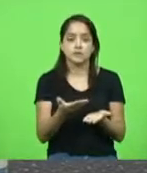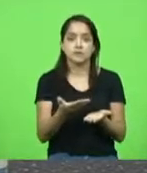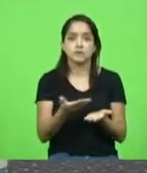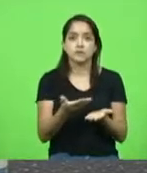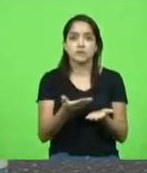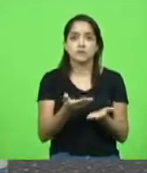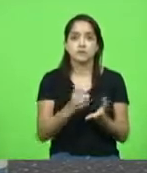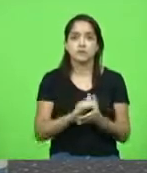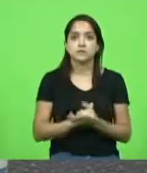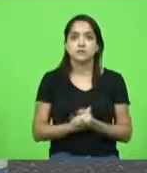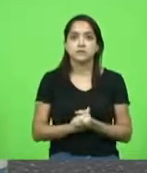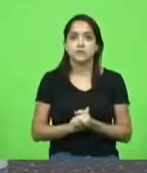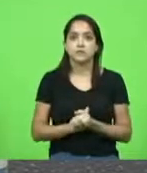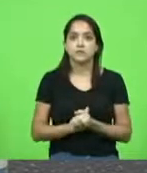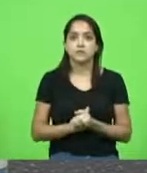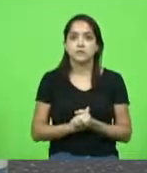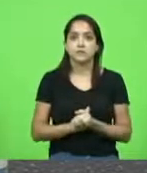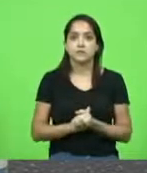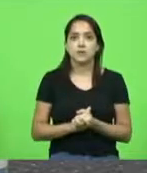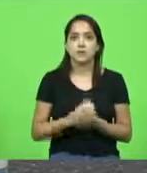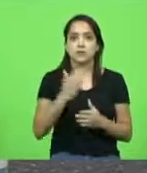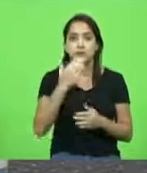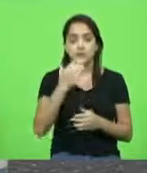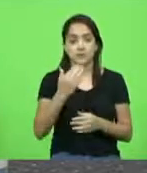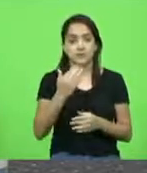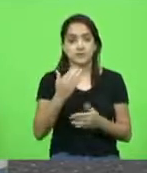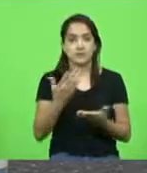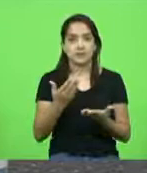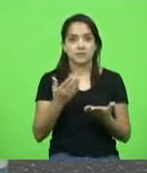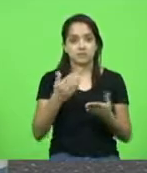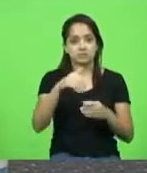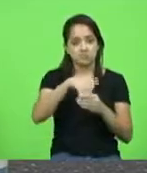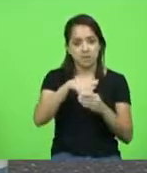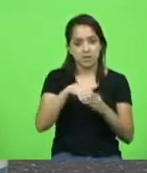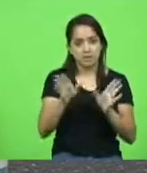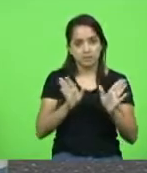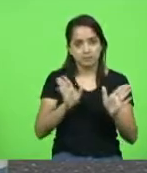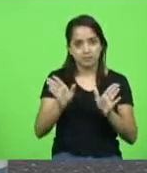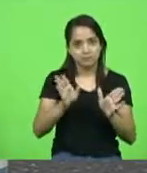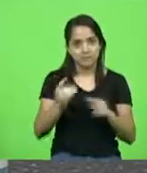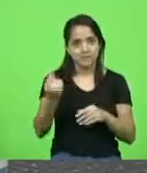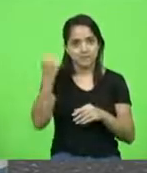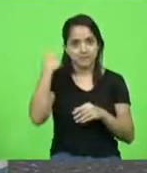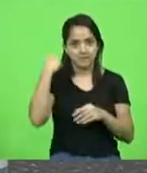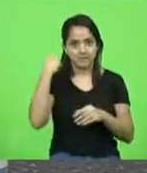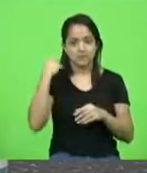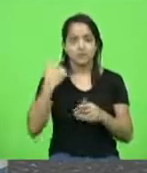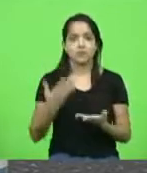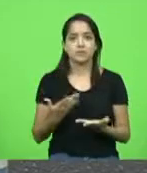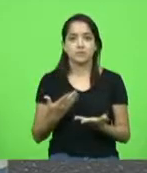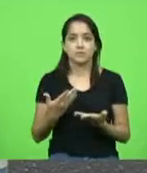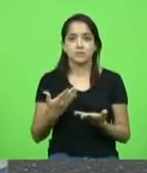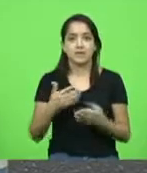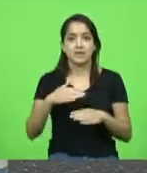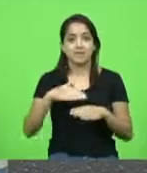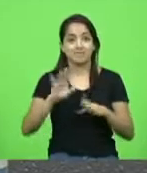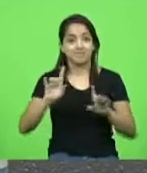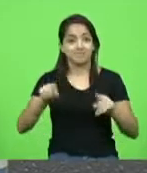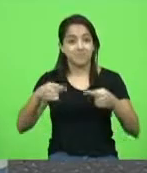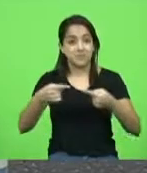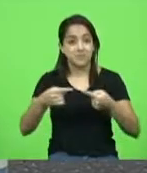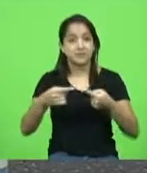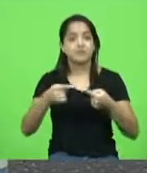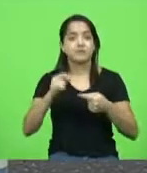ainda nos mandatos anteriores e obviamente que um dos grandes desafios